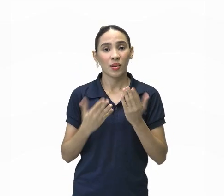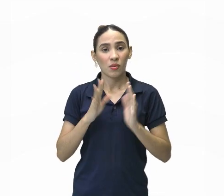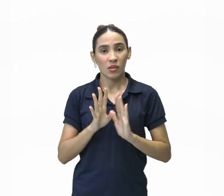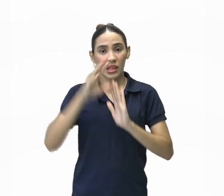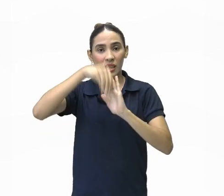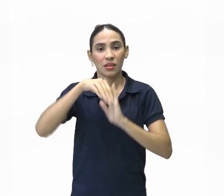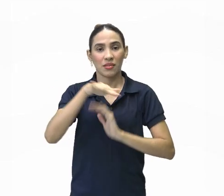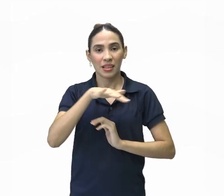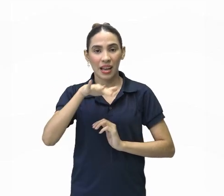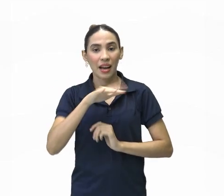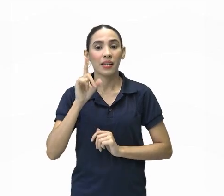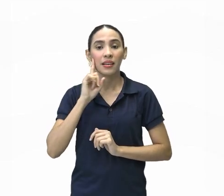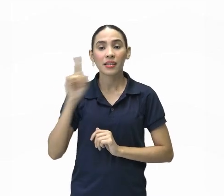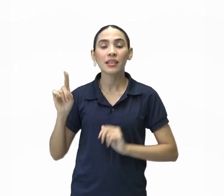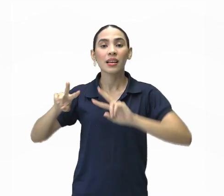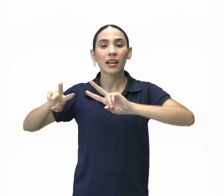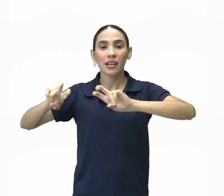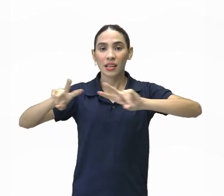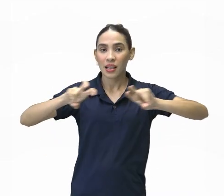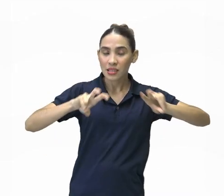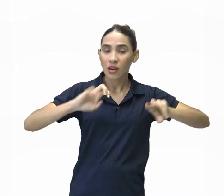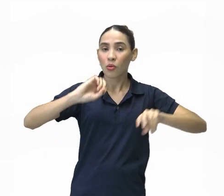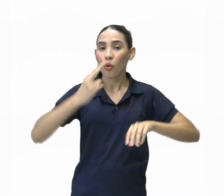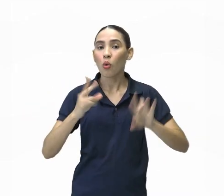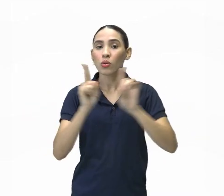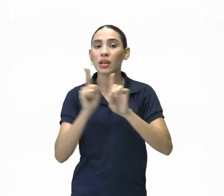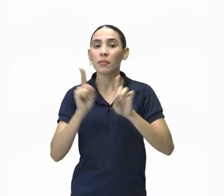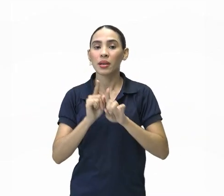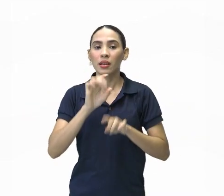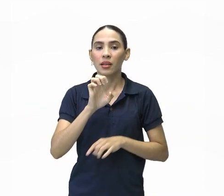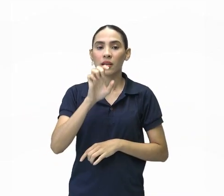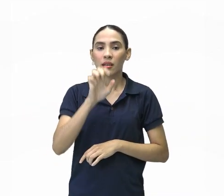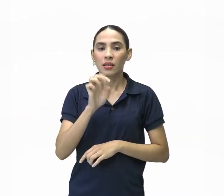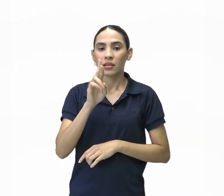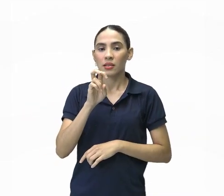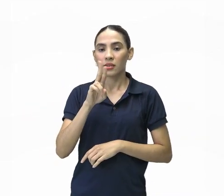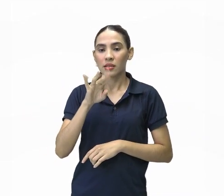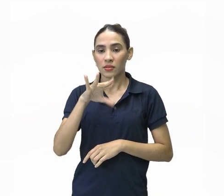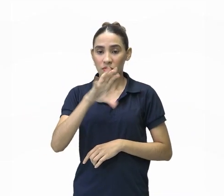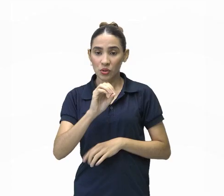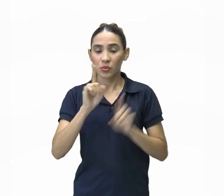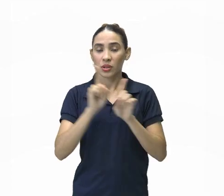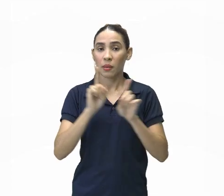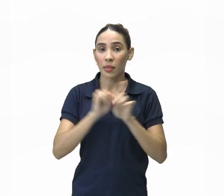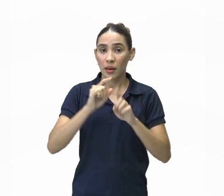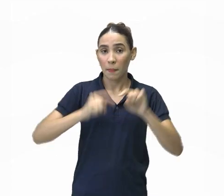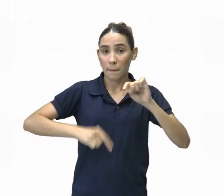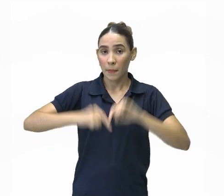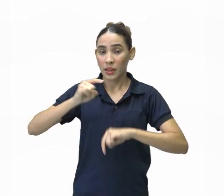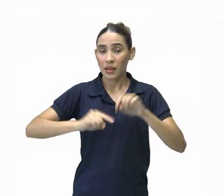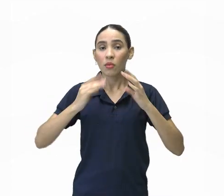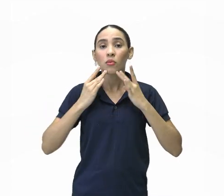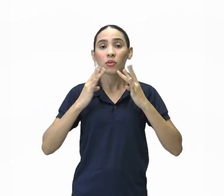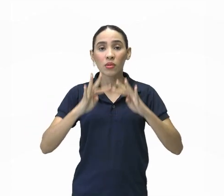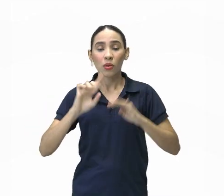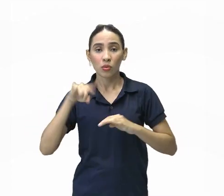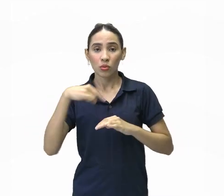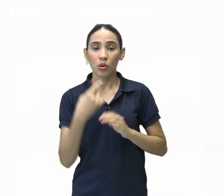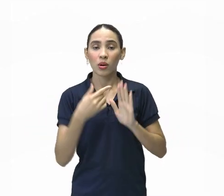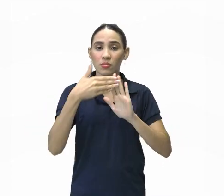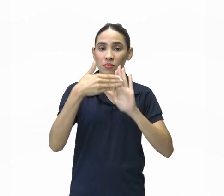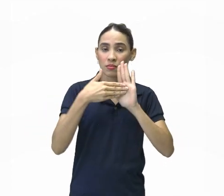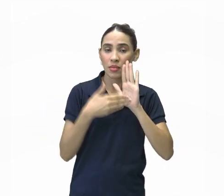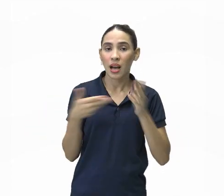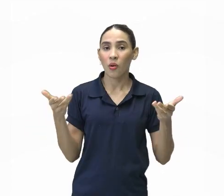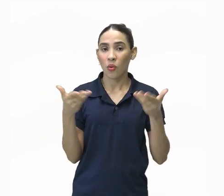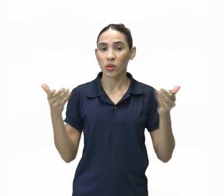deste campo de extração ou extrativismo dos recursos naturais, nós vamos pautar